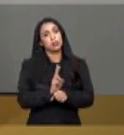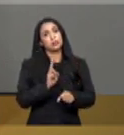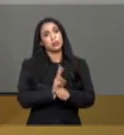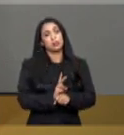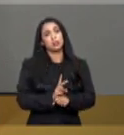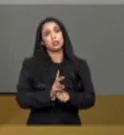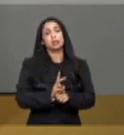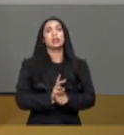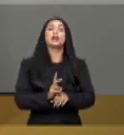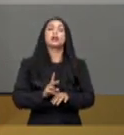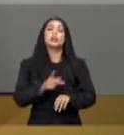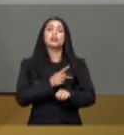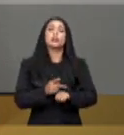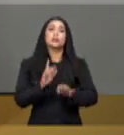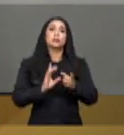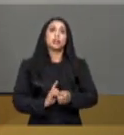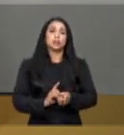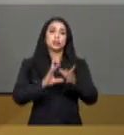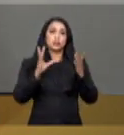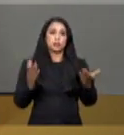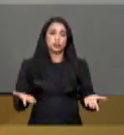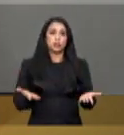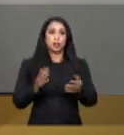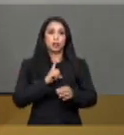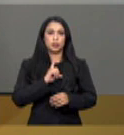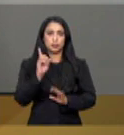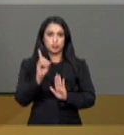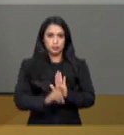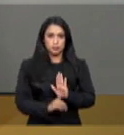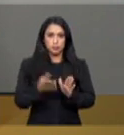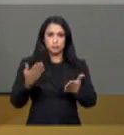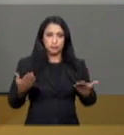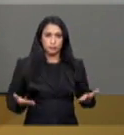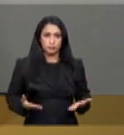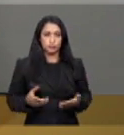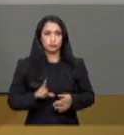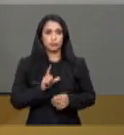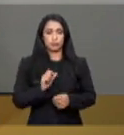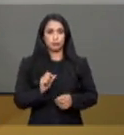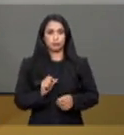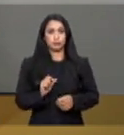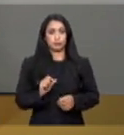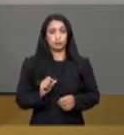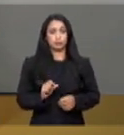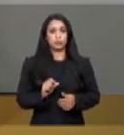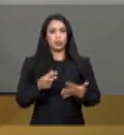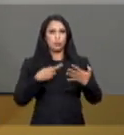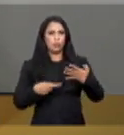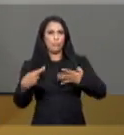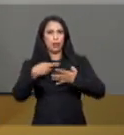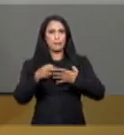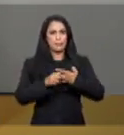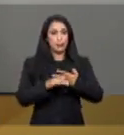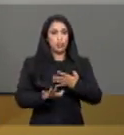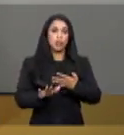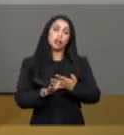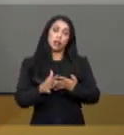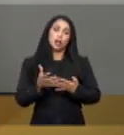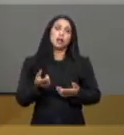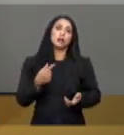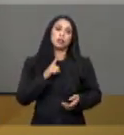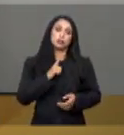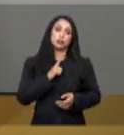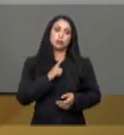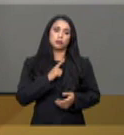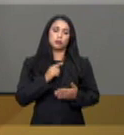Direito. E a atual incidência da sistemática de repercussão geral, digo eu, com